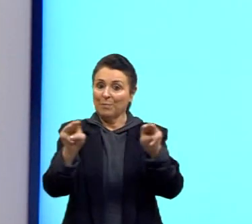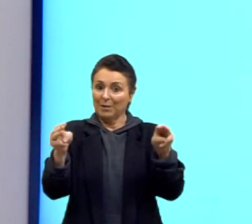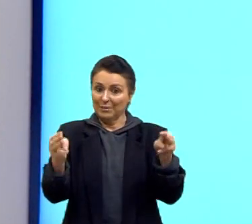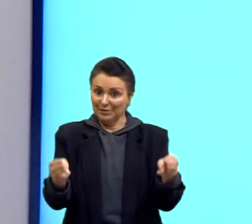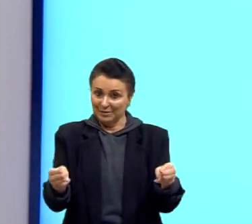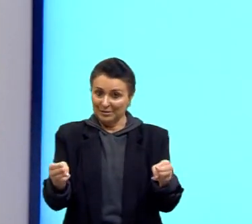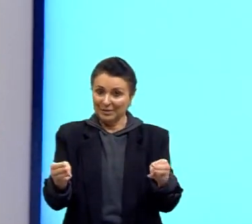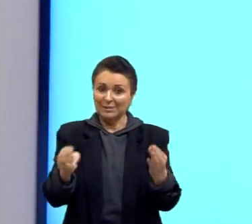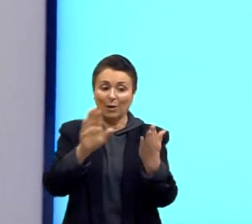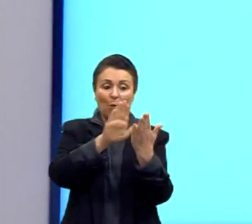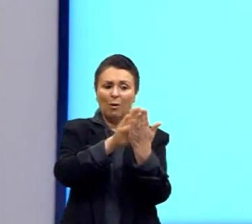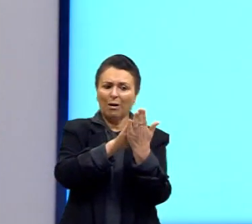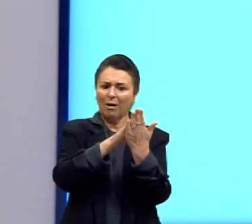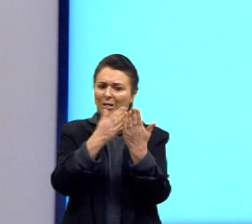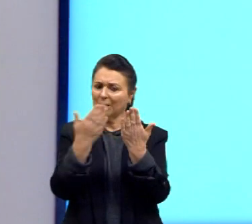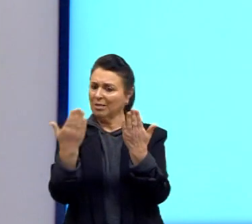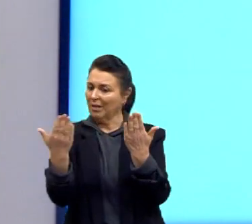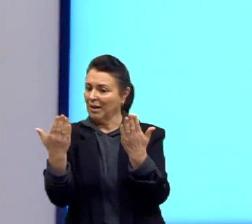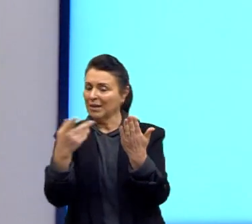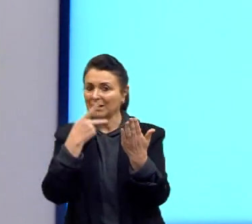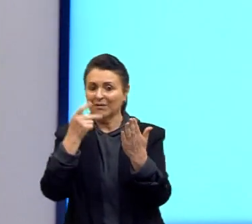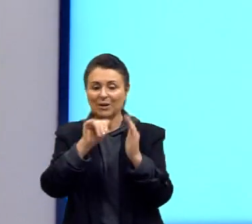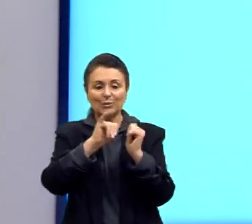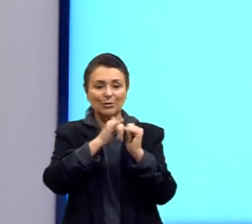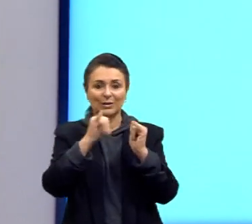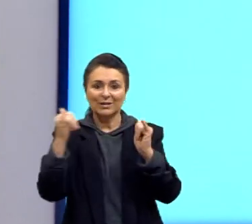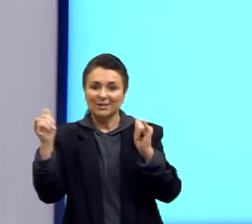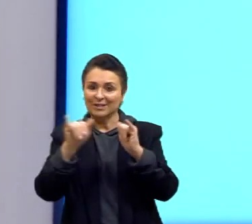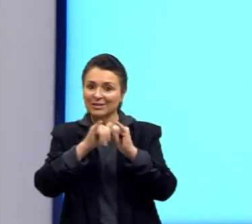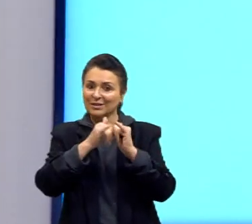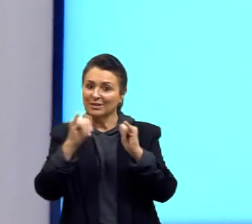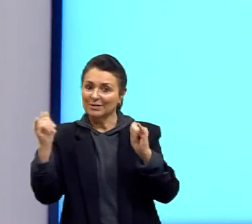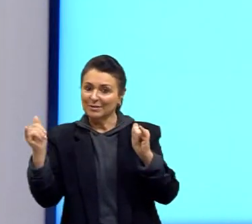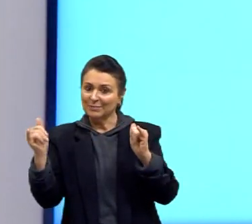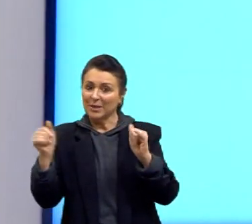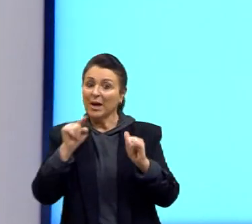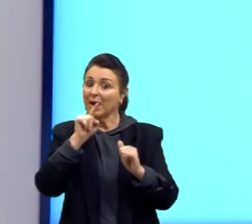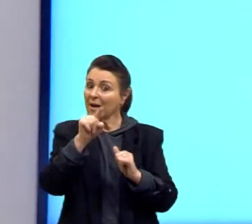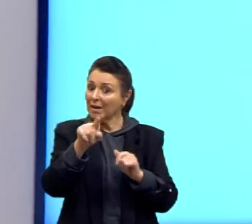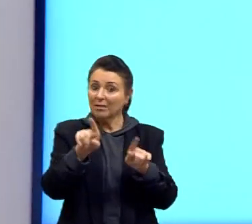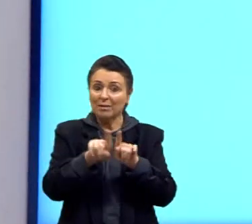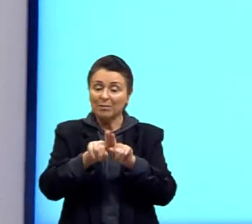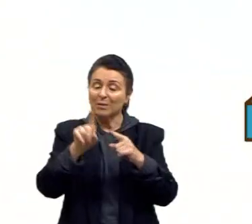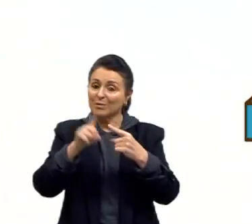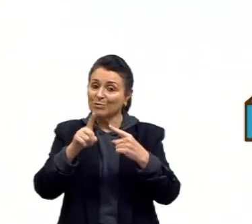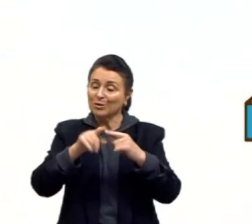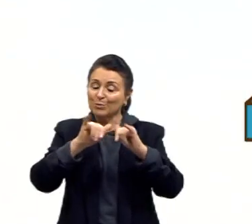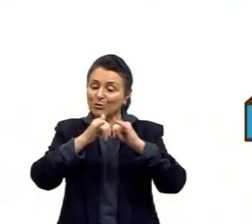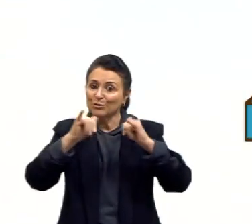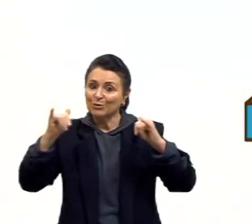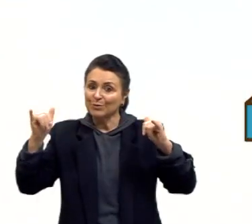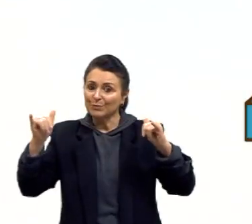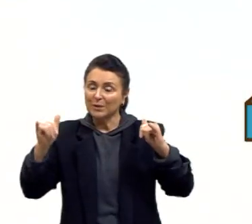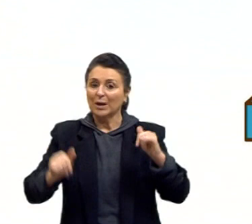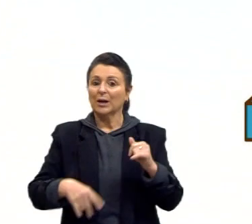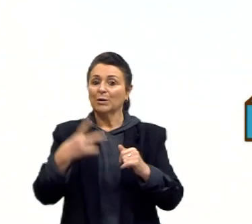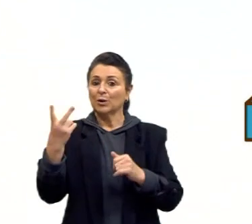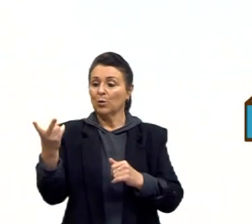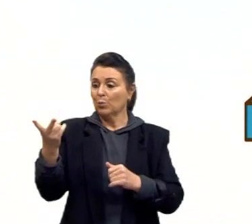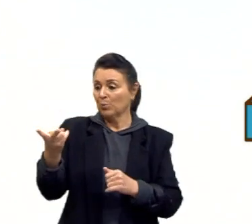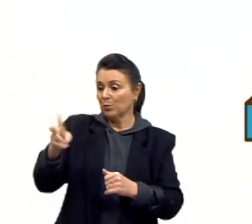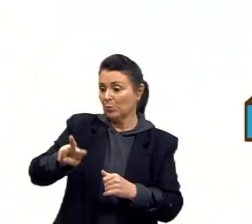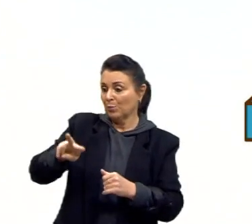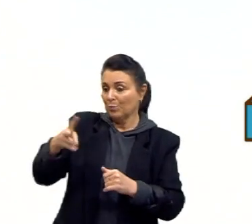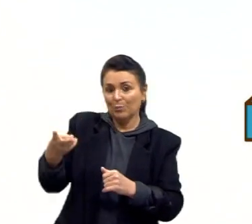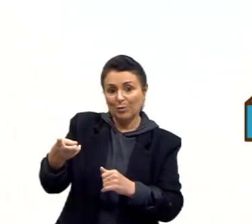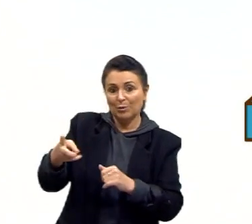análogas à quando a gente tá falando em eletricidade e essa é uma de luz né a gente viu Então antes que os opostos se atraem